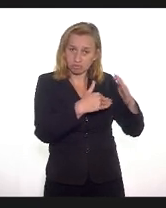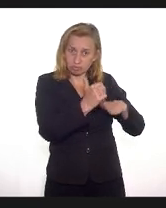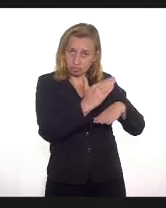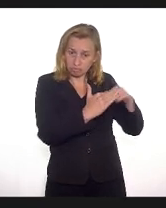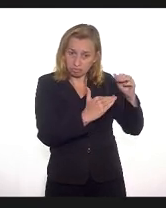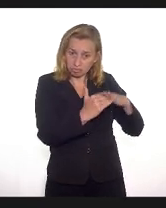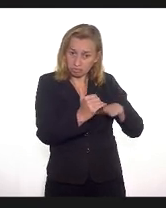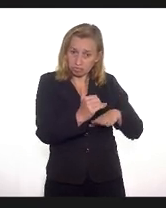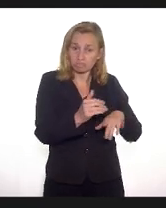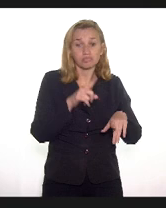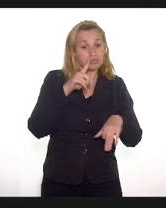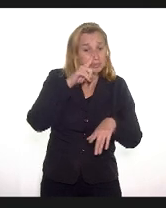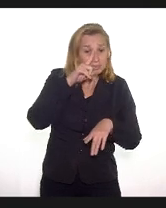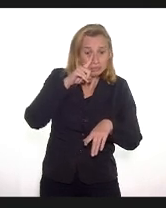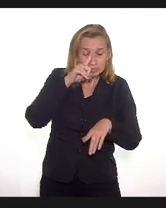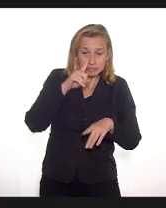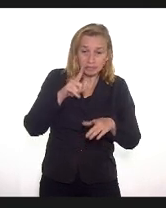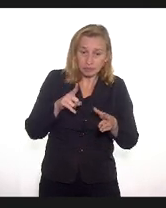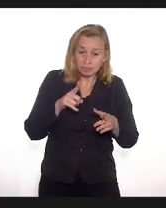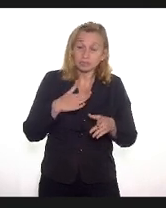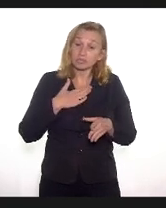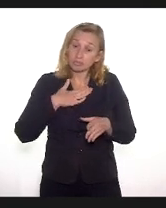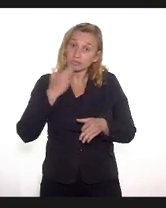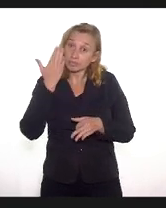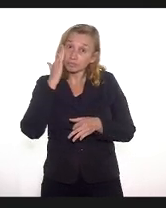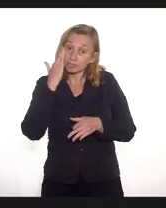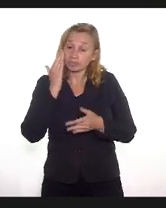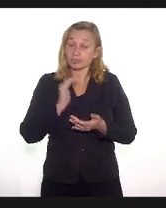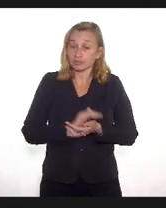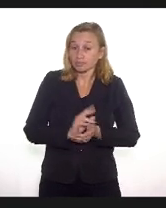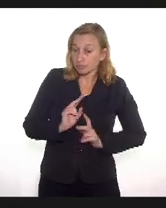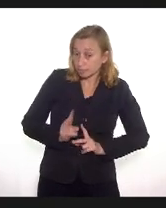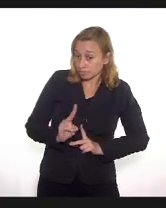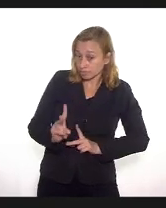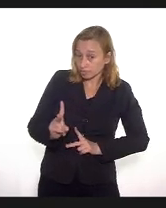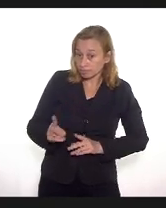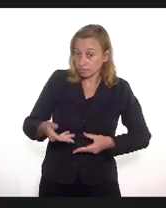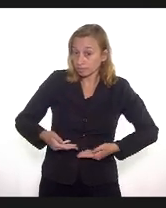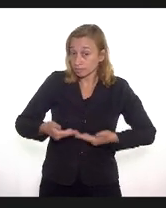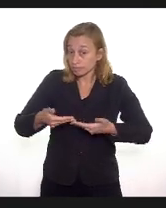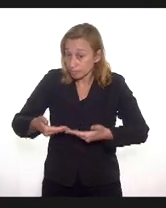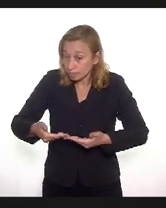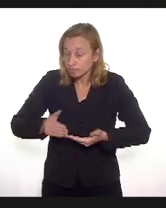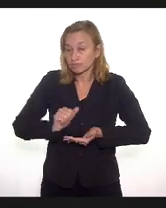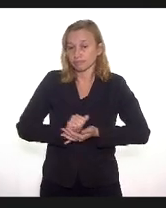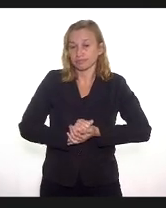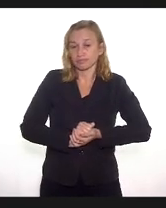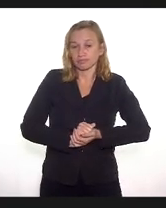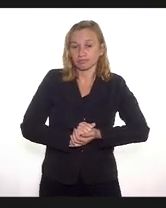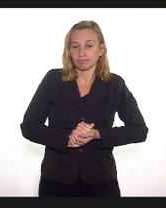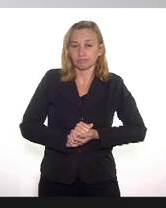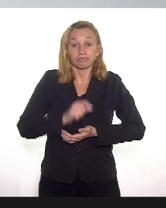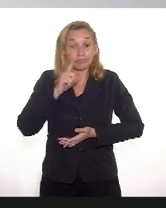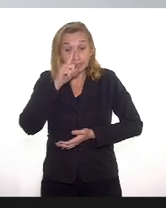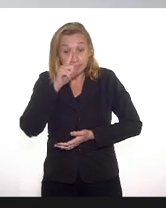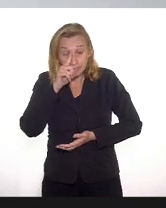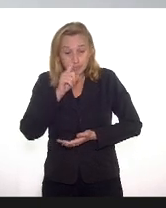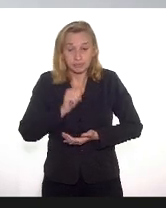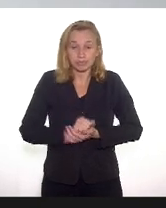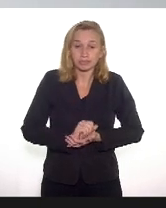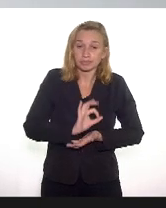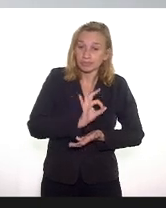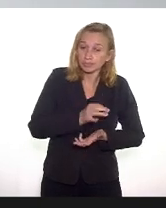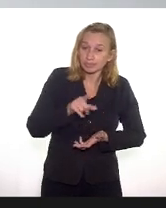Isso coloca em risco, no meu entendimento, a continuidade da oferta. Coloca em risco, inclusive,